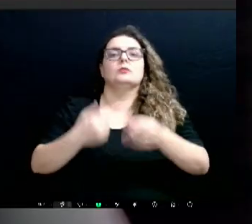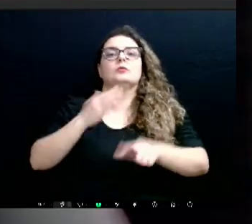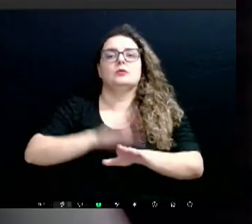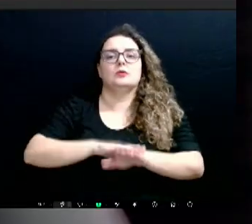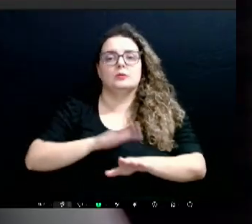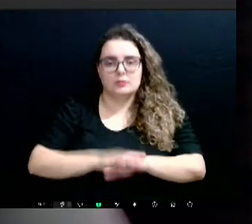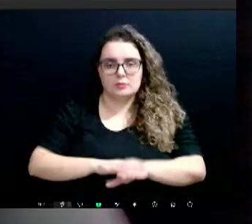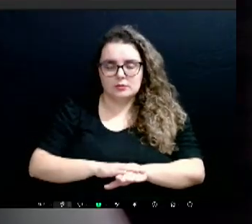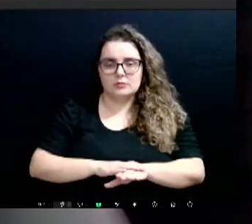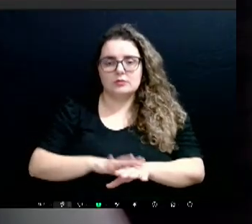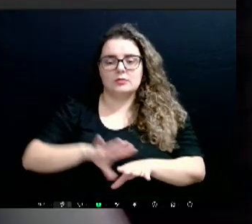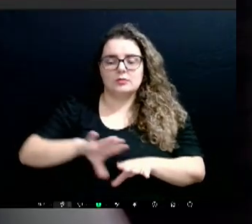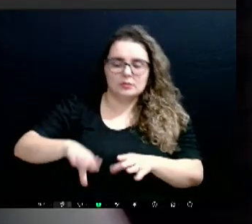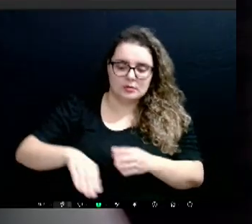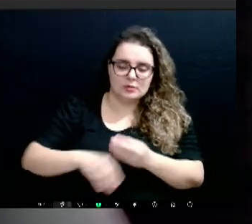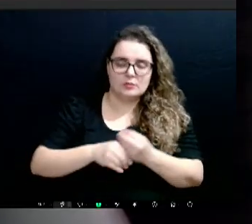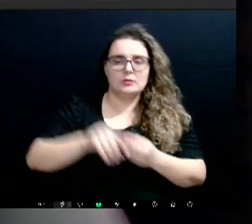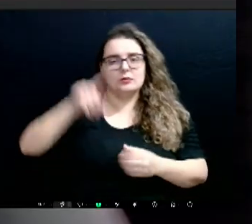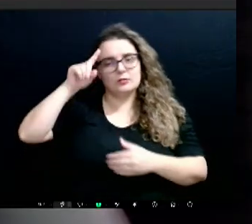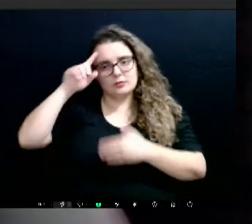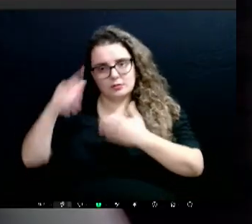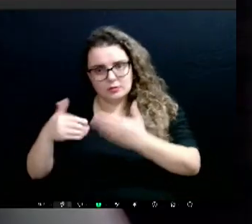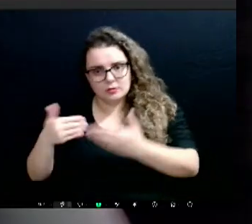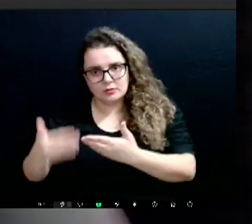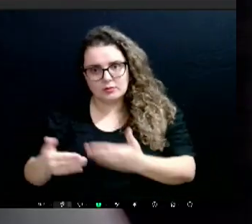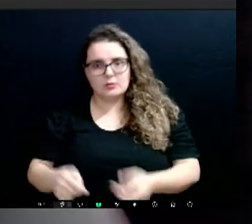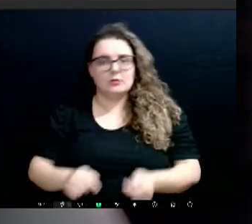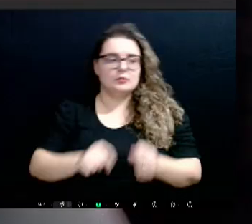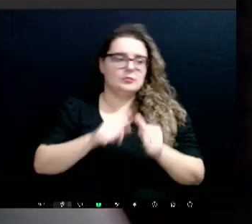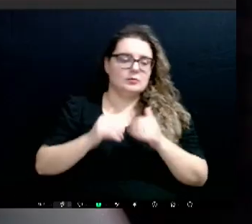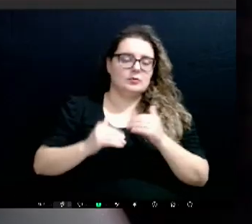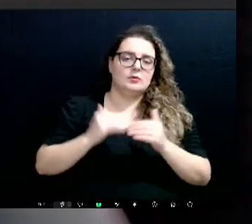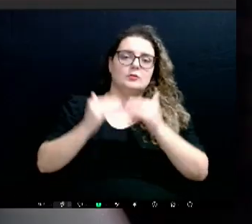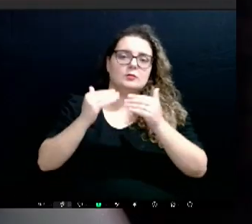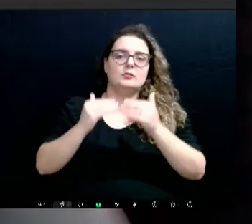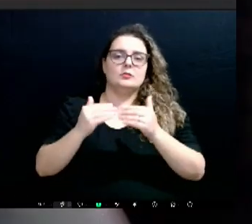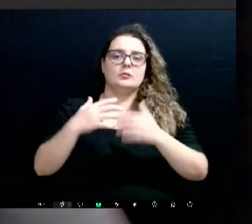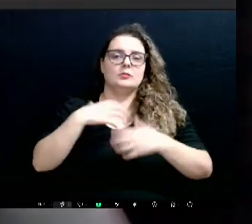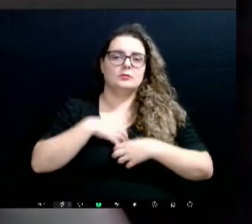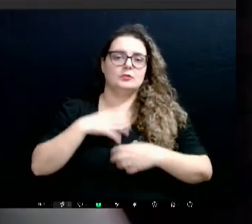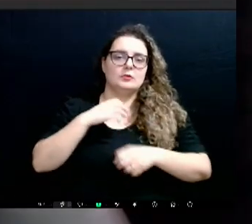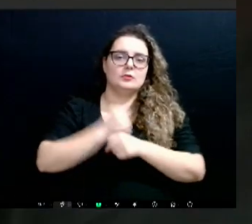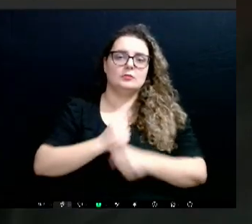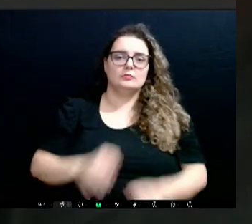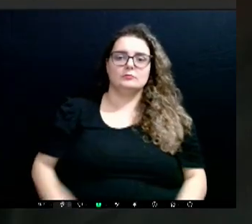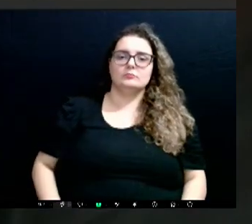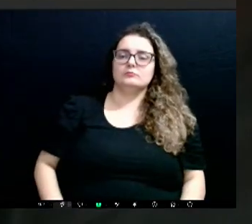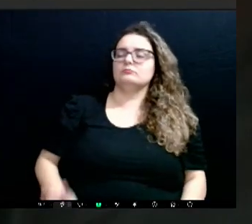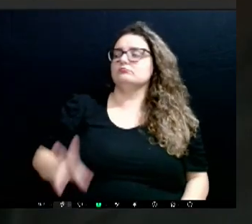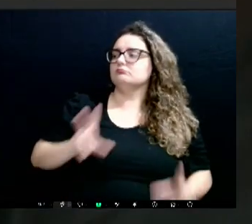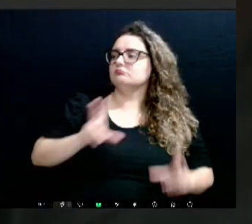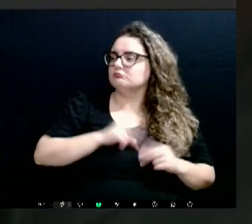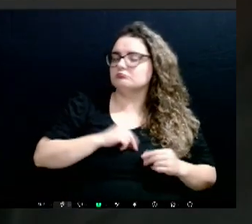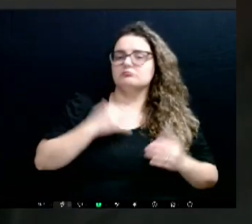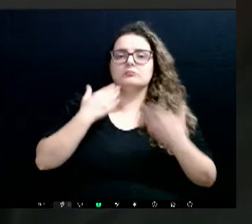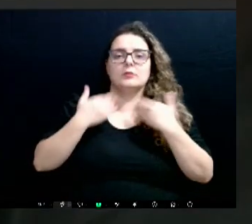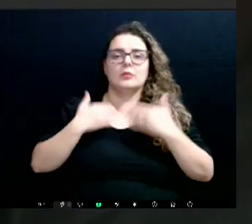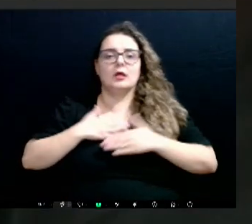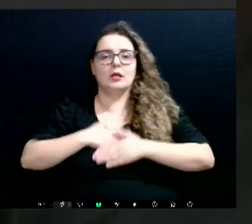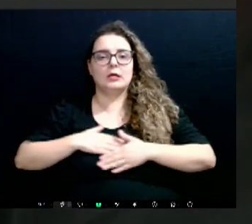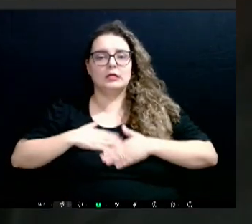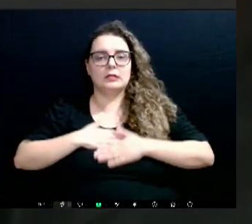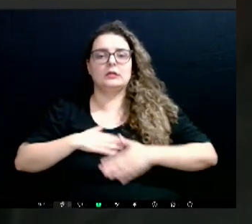que venham complementar o seu dia e que venham favorecer o seu desenvolvimento de modo integral. Nossa, gente, que bate-papo gostoso, né? O pessoal de